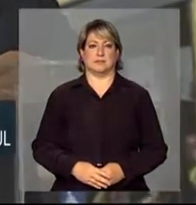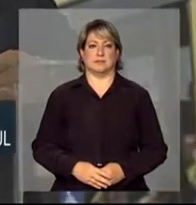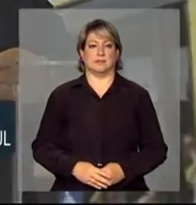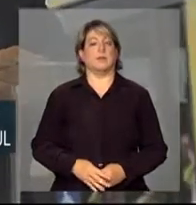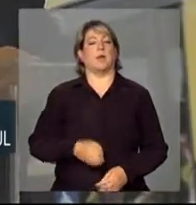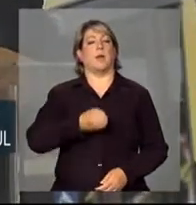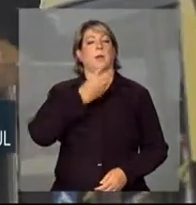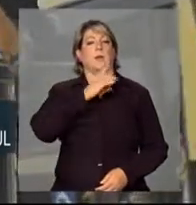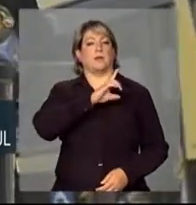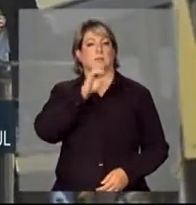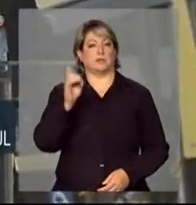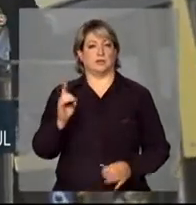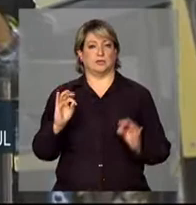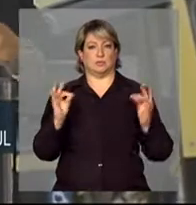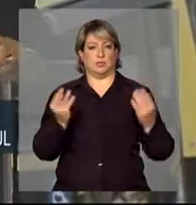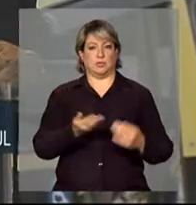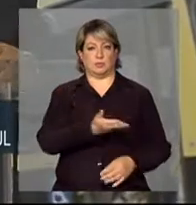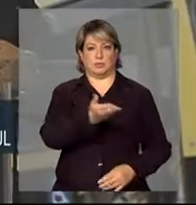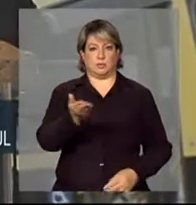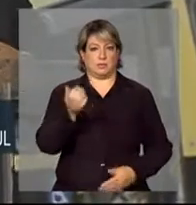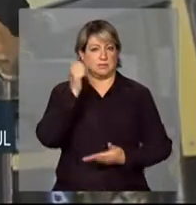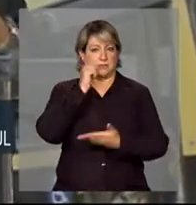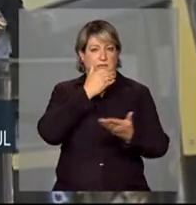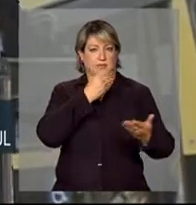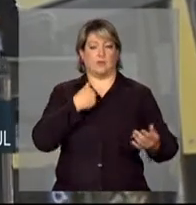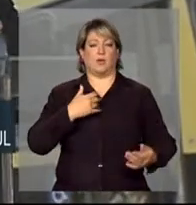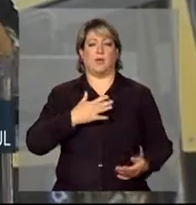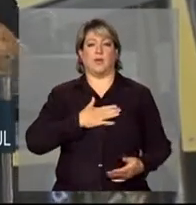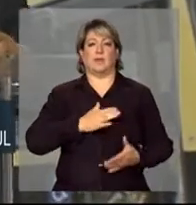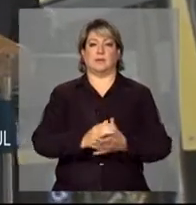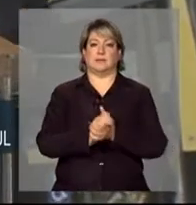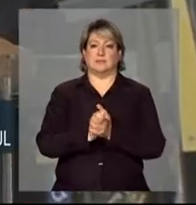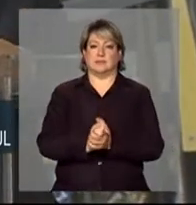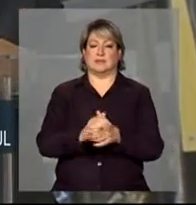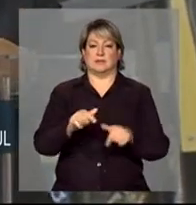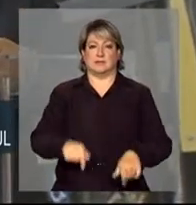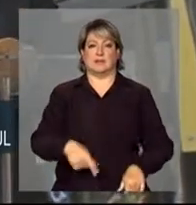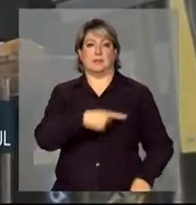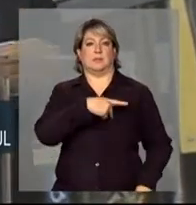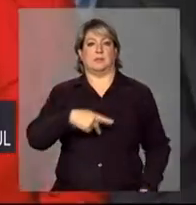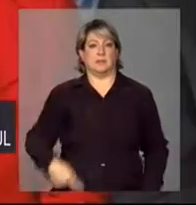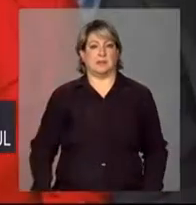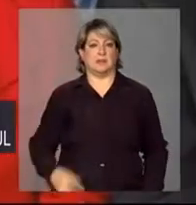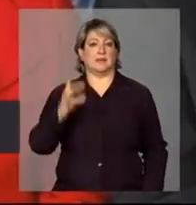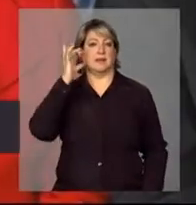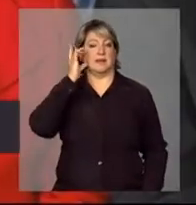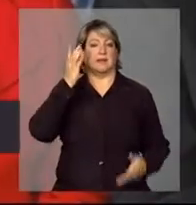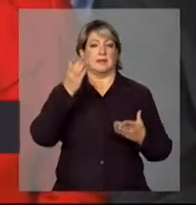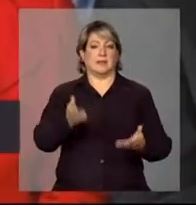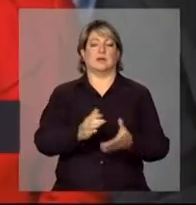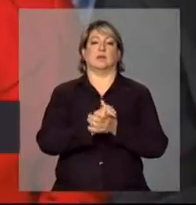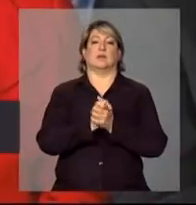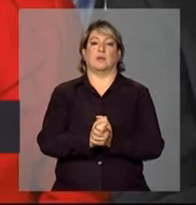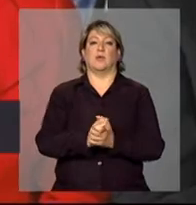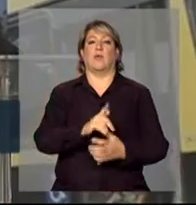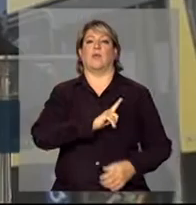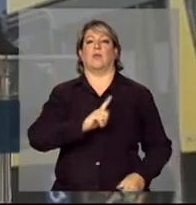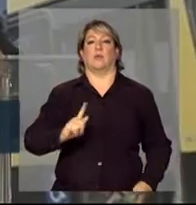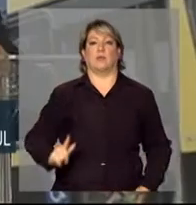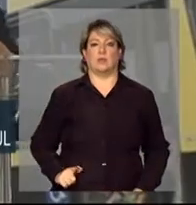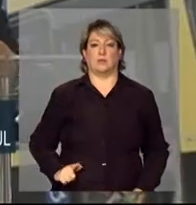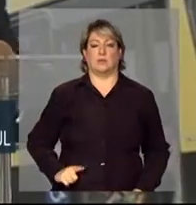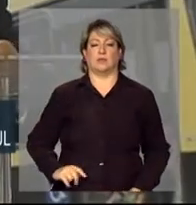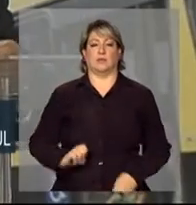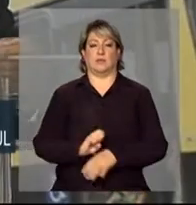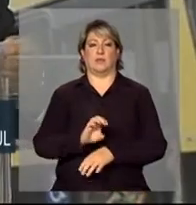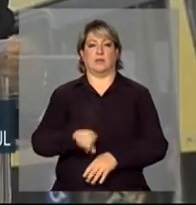Bom dia a todos e a todas. Gostaria de saudar aqui a presidenta Dilma Rousseff, cumprimentar aqui o governador do Estado do Rio